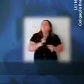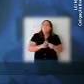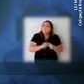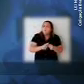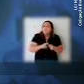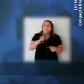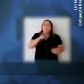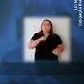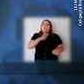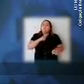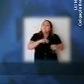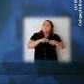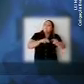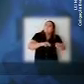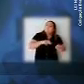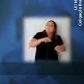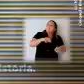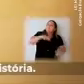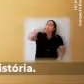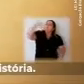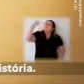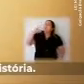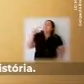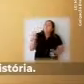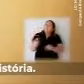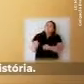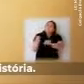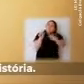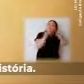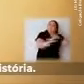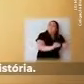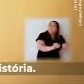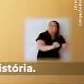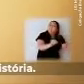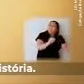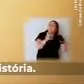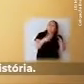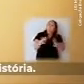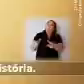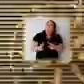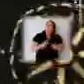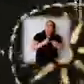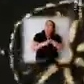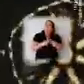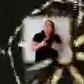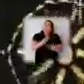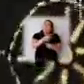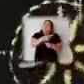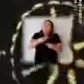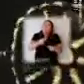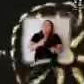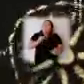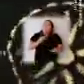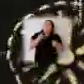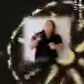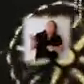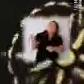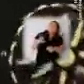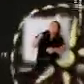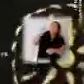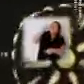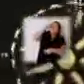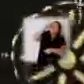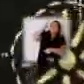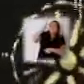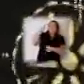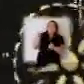embora para outras regiões em busca de uma nova vida? Está na hora do Nordeste escrever uma nova história O choro da sanfona é